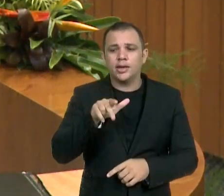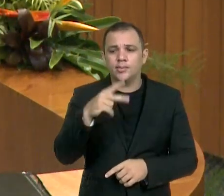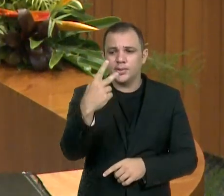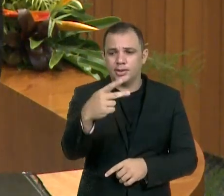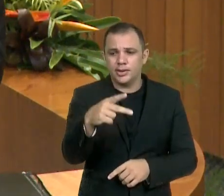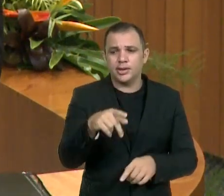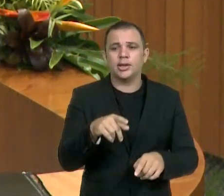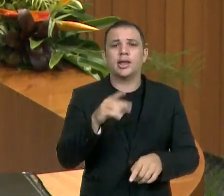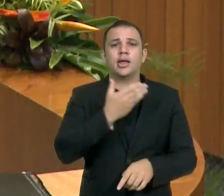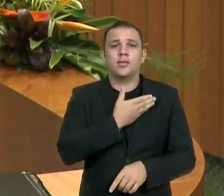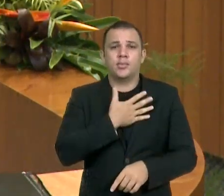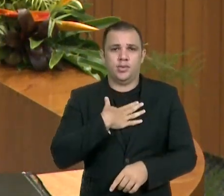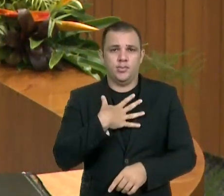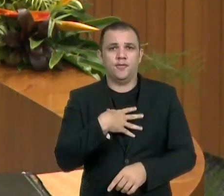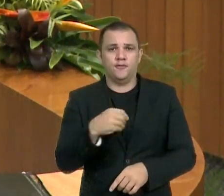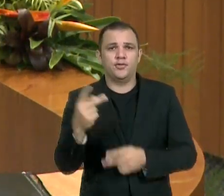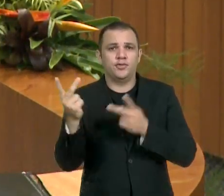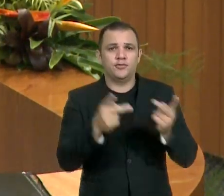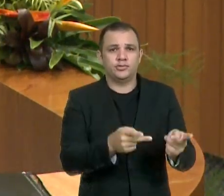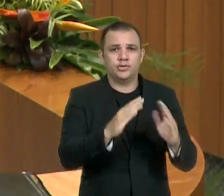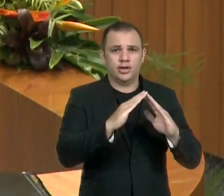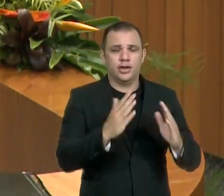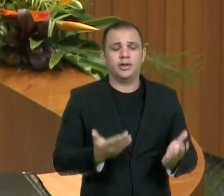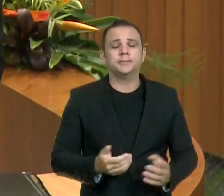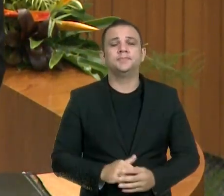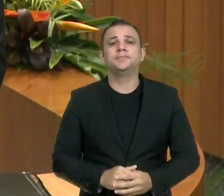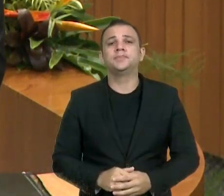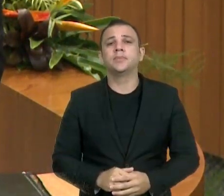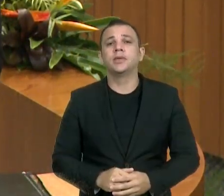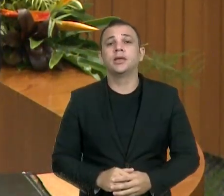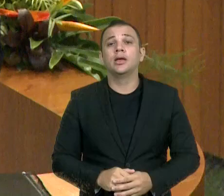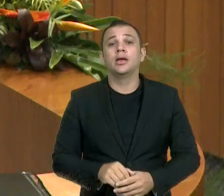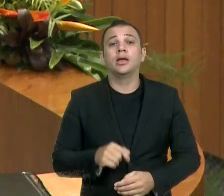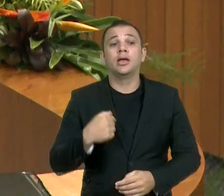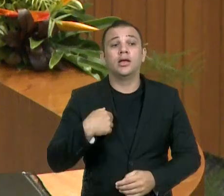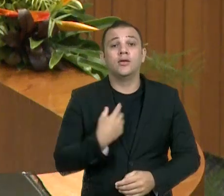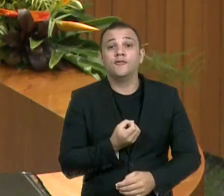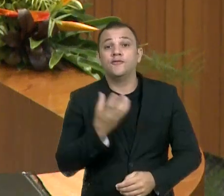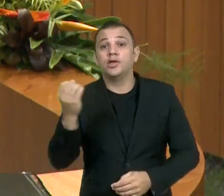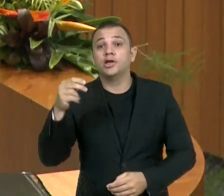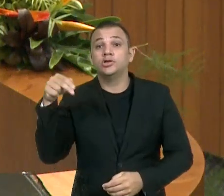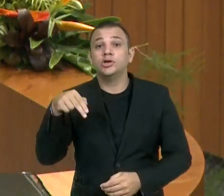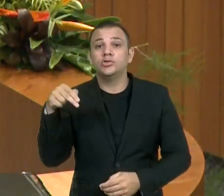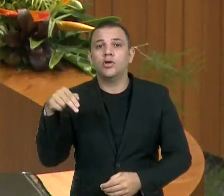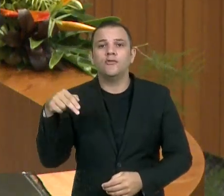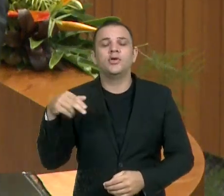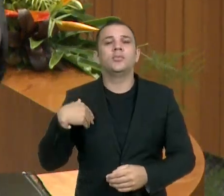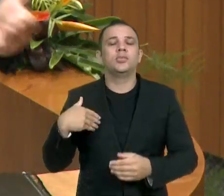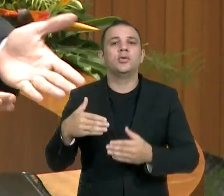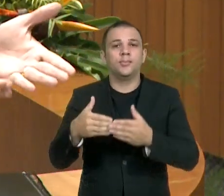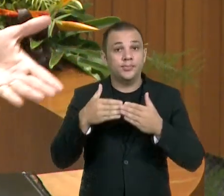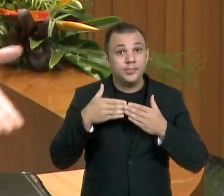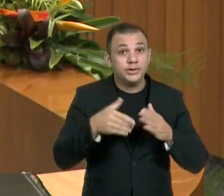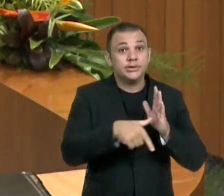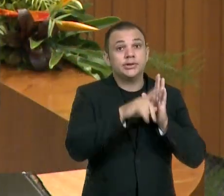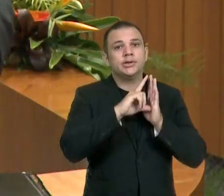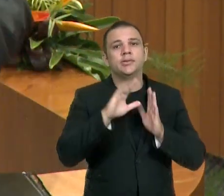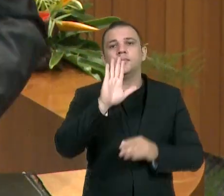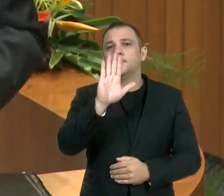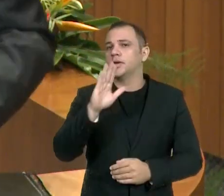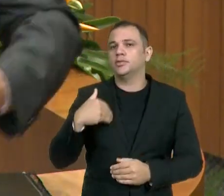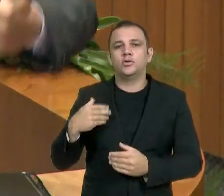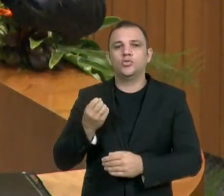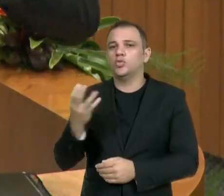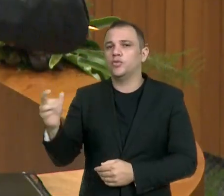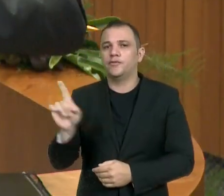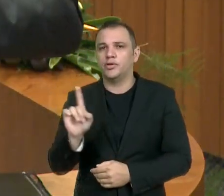meu filho em casa. Não pude fazer a viagem em novembro, plantar uma notinha no Cláudio Humberto. Não teve nem repercussão, sabe